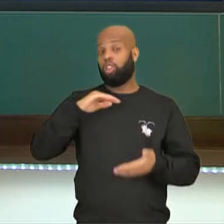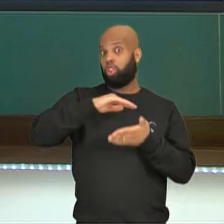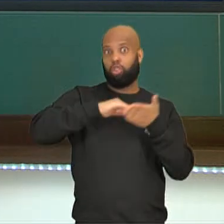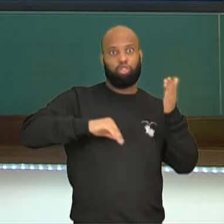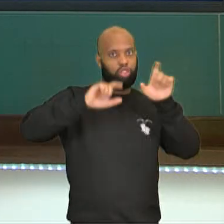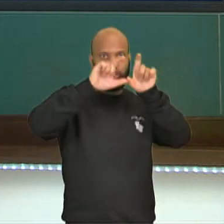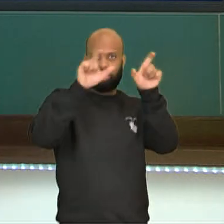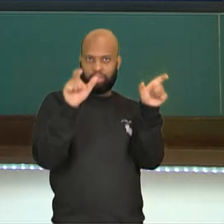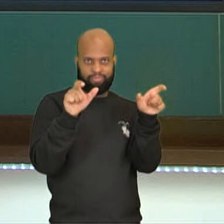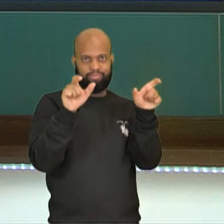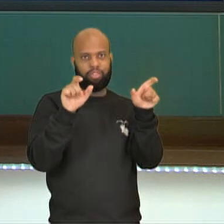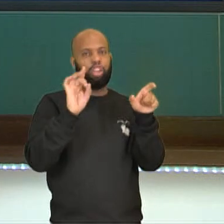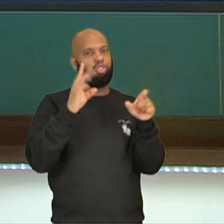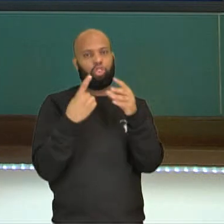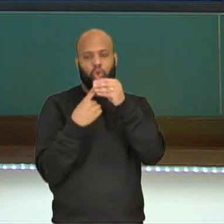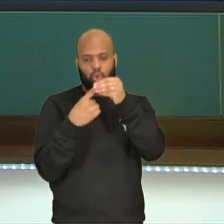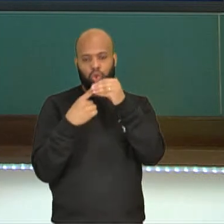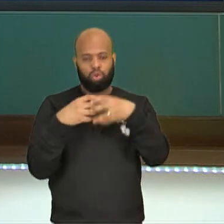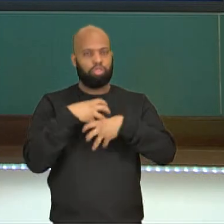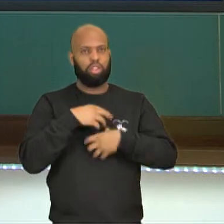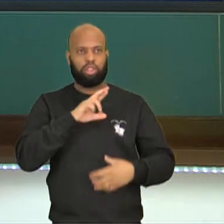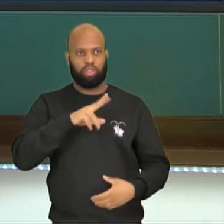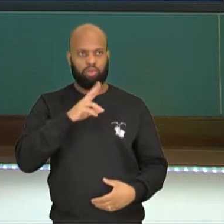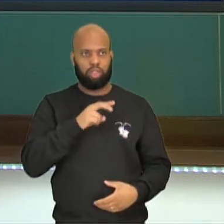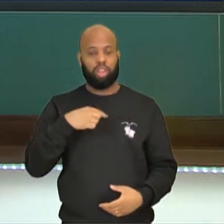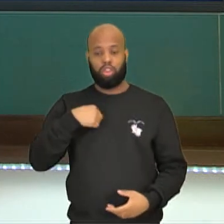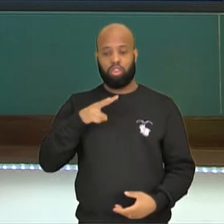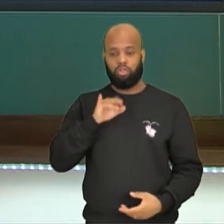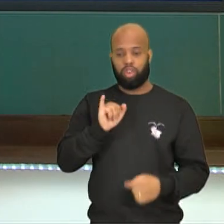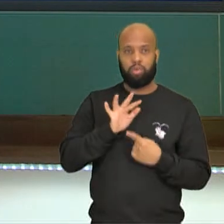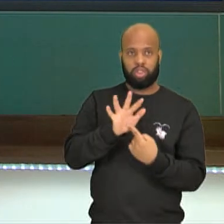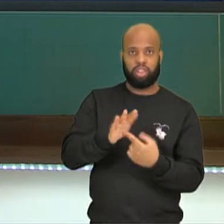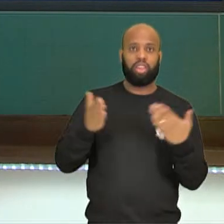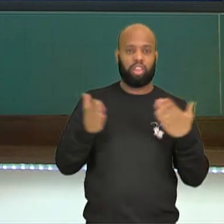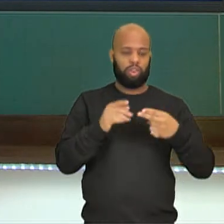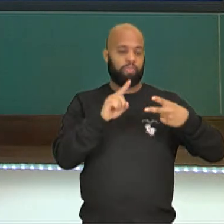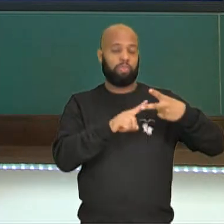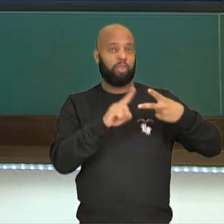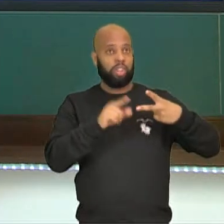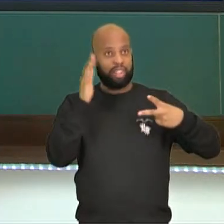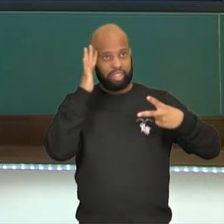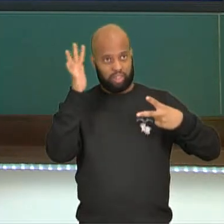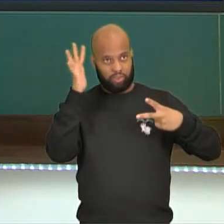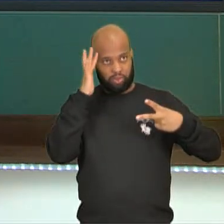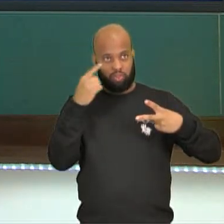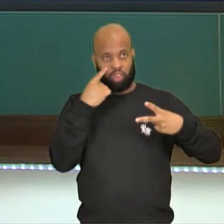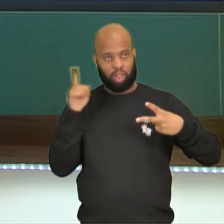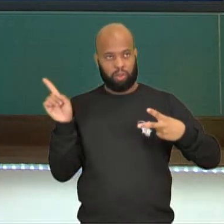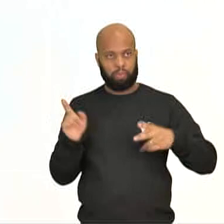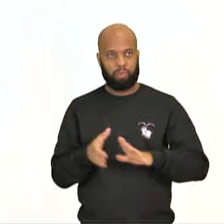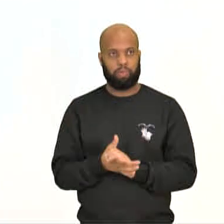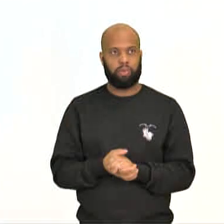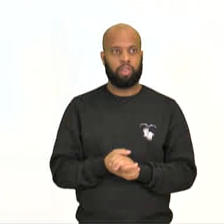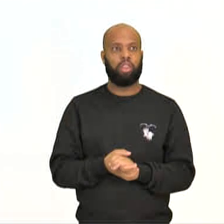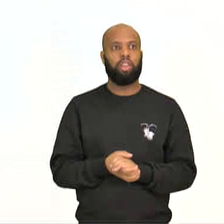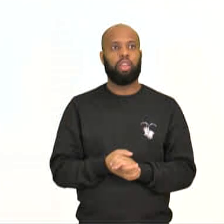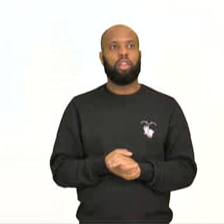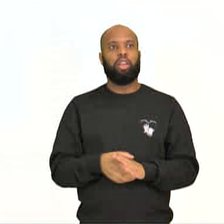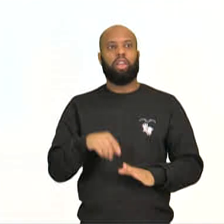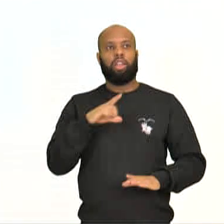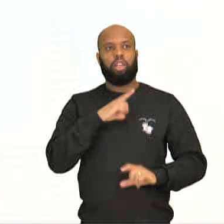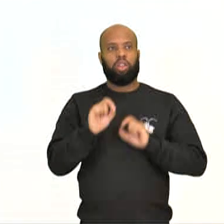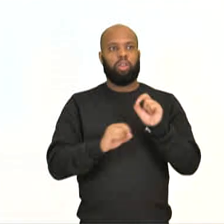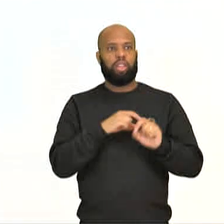única rota do povoamento da América. Eu vou apresentar para vocês agora a segunda teoria, Malaio-Polinésia. Aqui estariam,